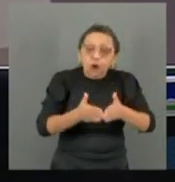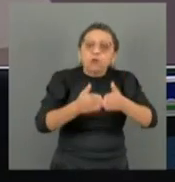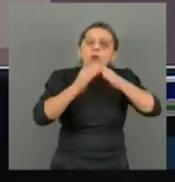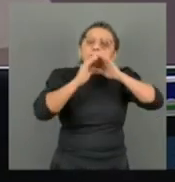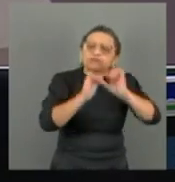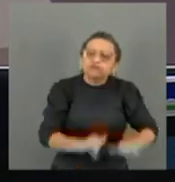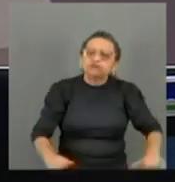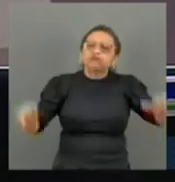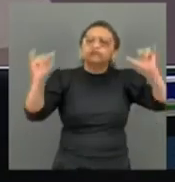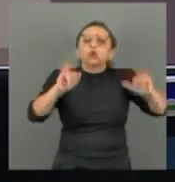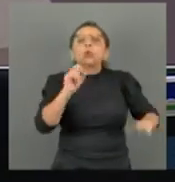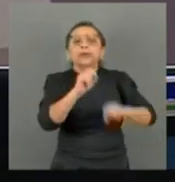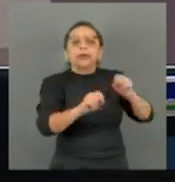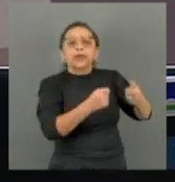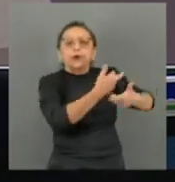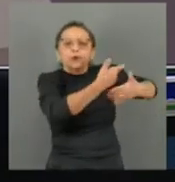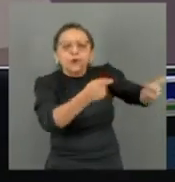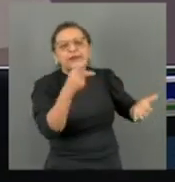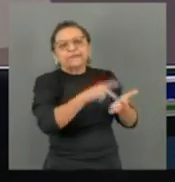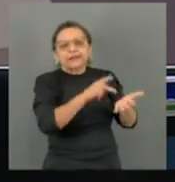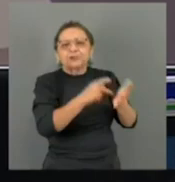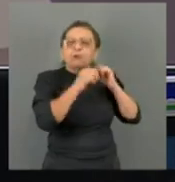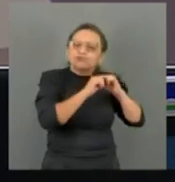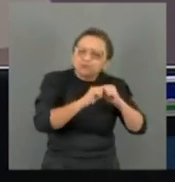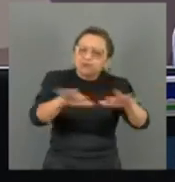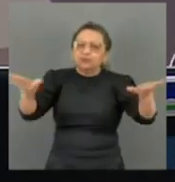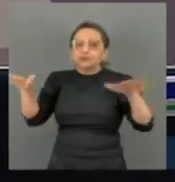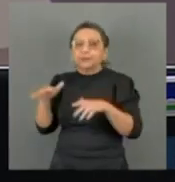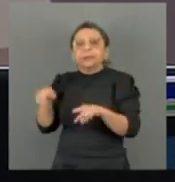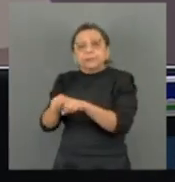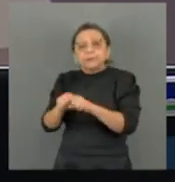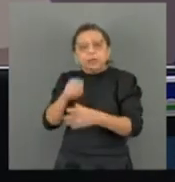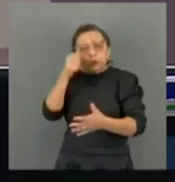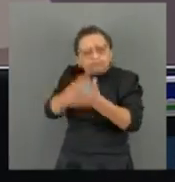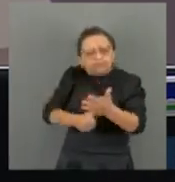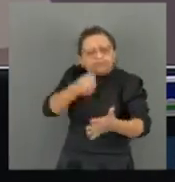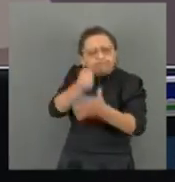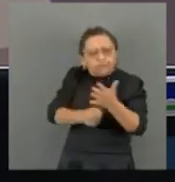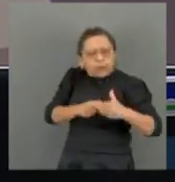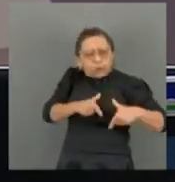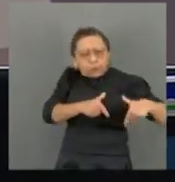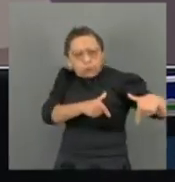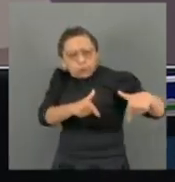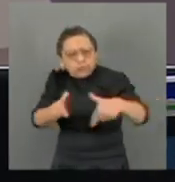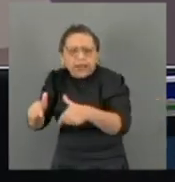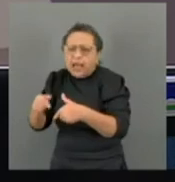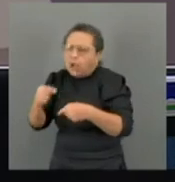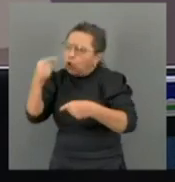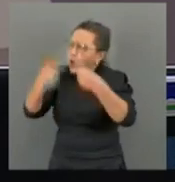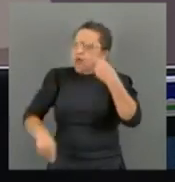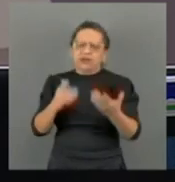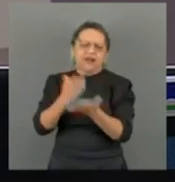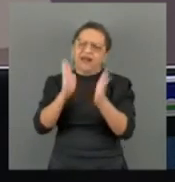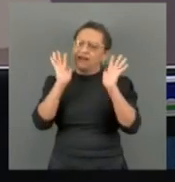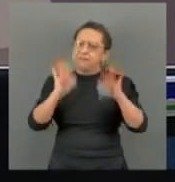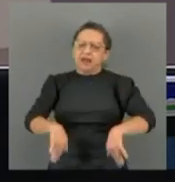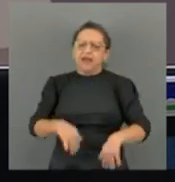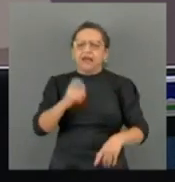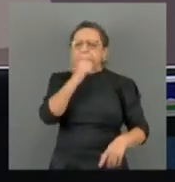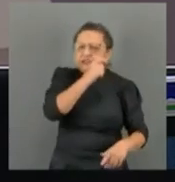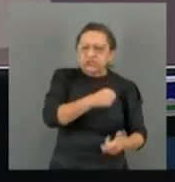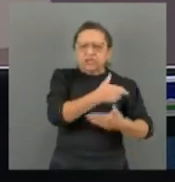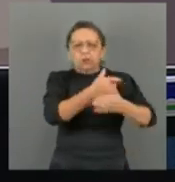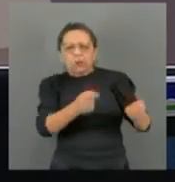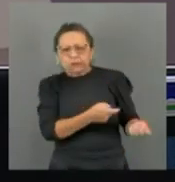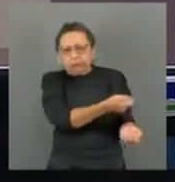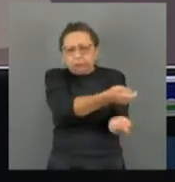verdades e de lutar contra a desinformação. Isso é o que eu faço todos os dias. É